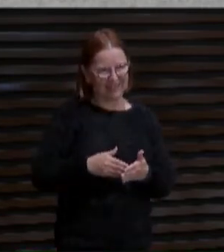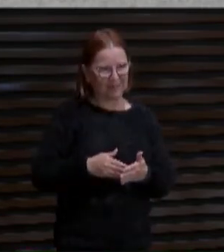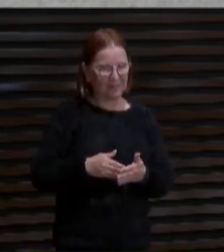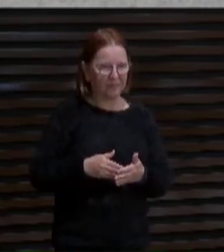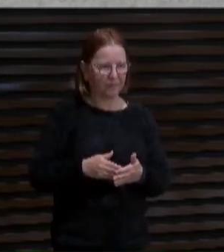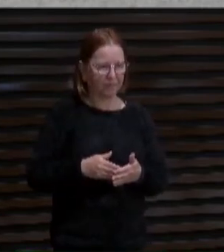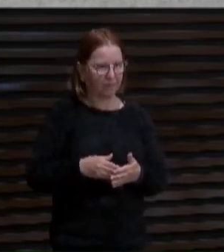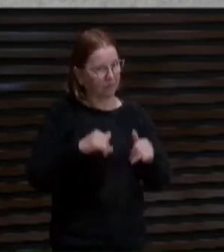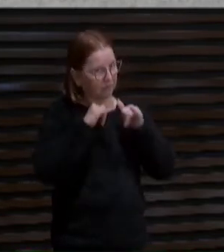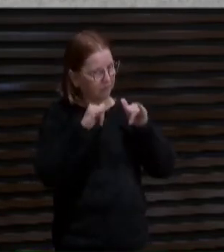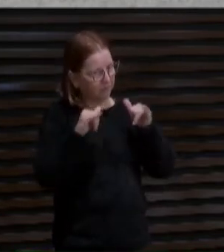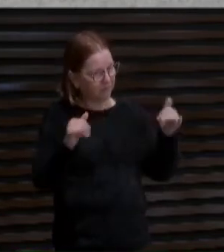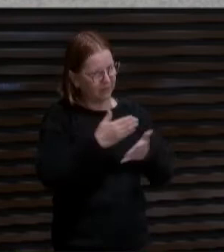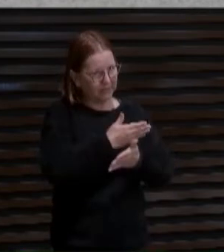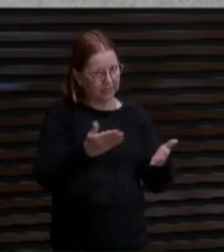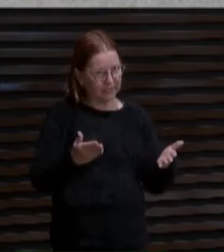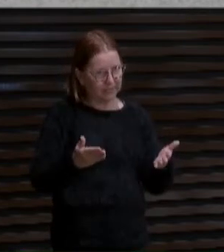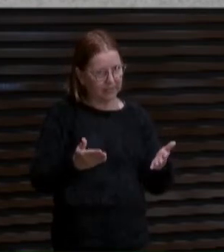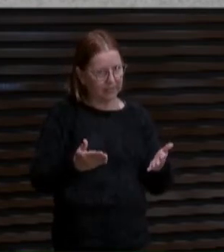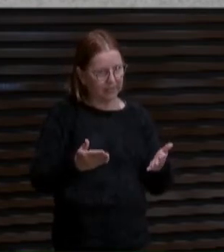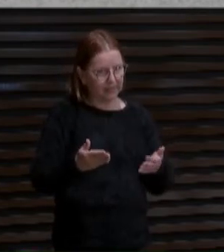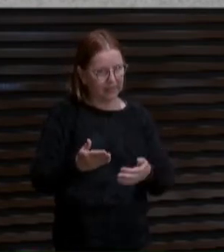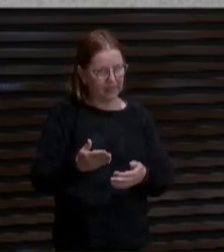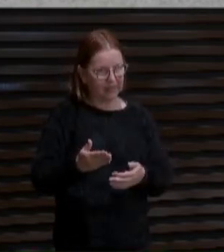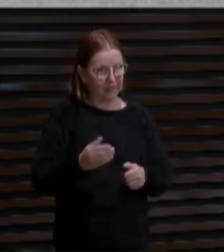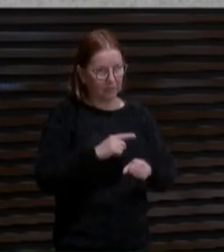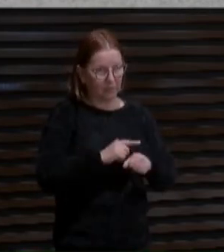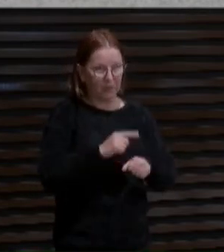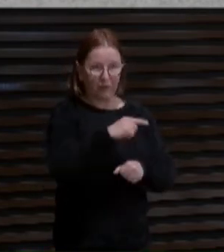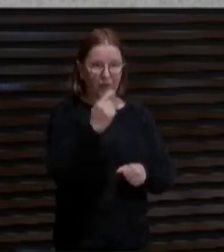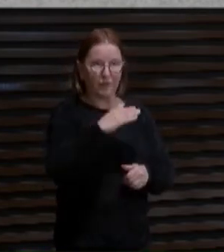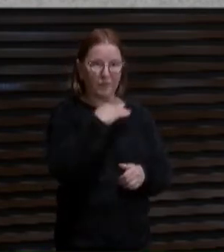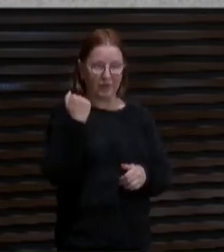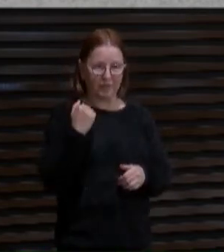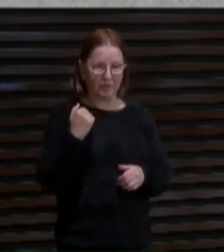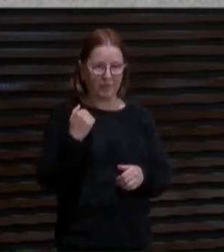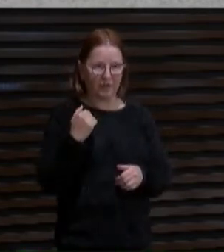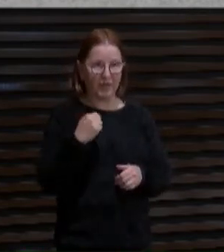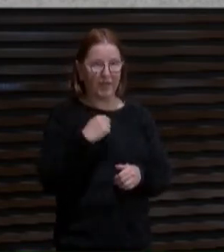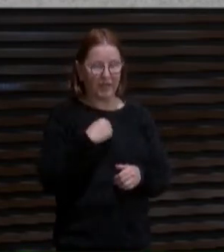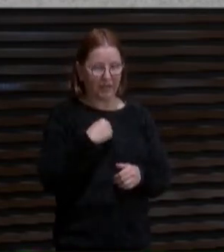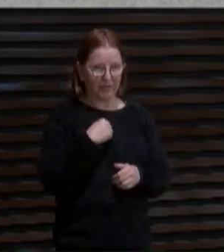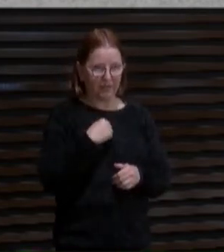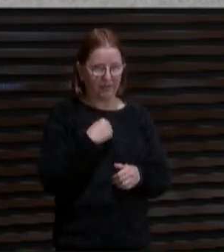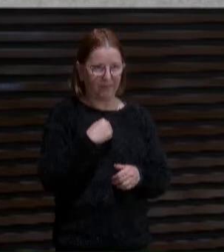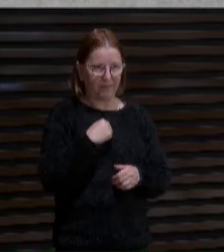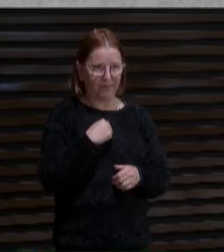e eu vou dizer uma coisa para você quando você e eu saímos desse mundo aqui eu não vou dar conta da minha vida